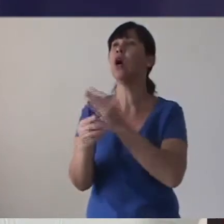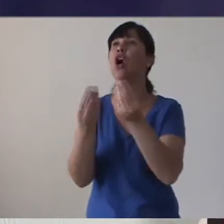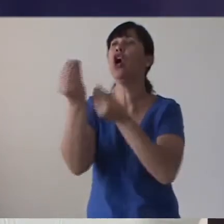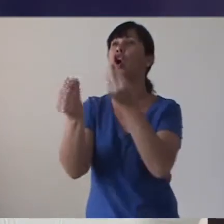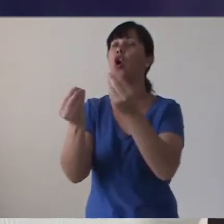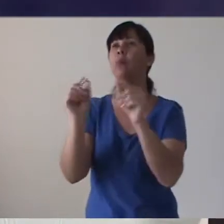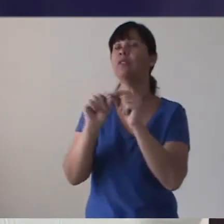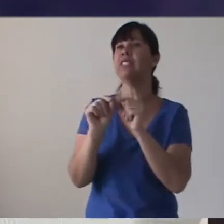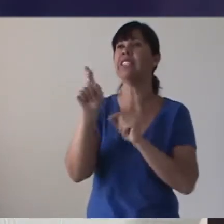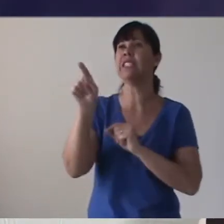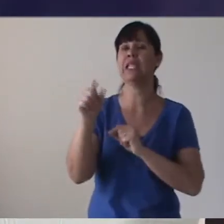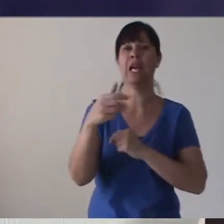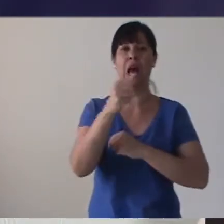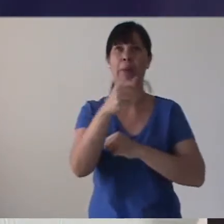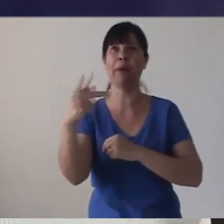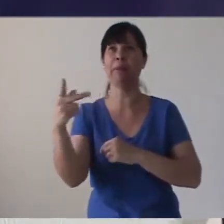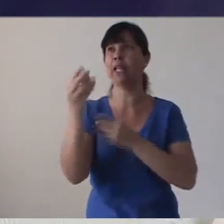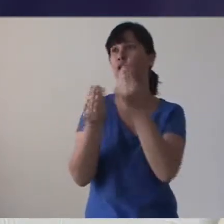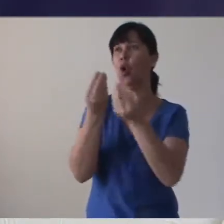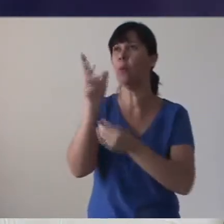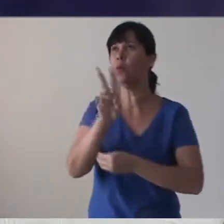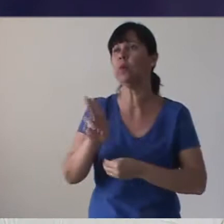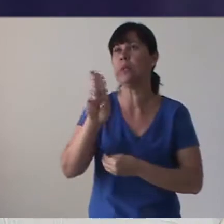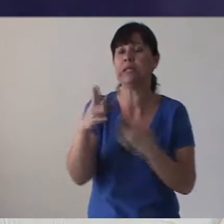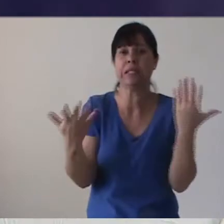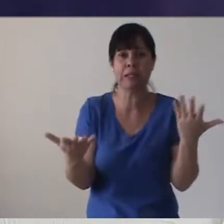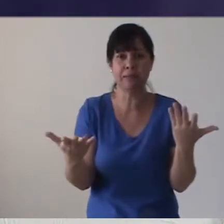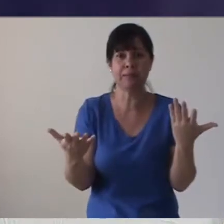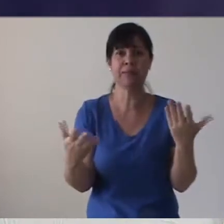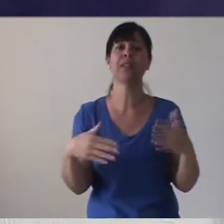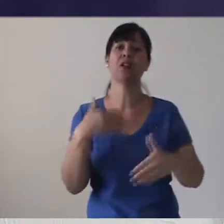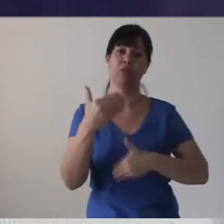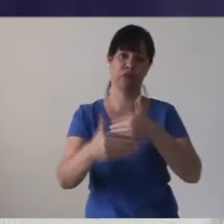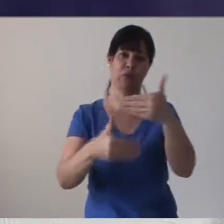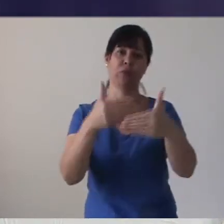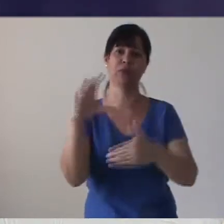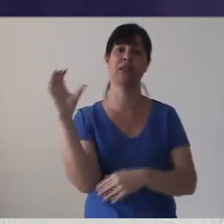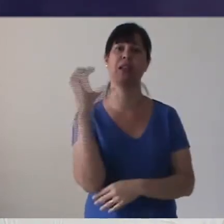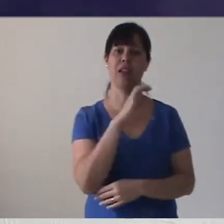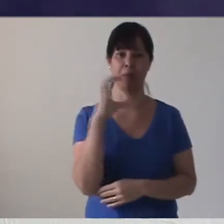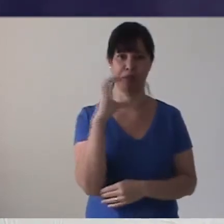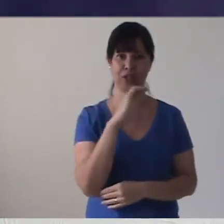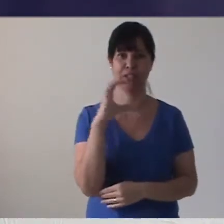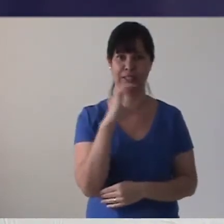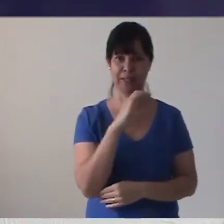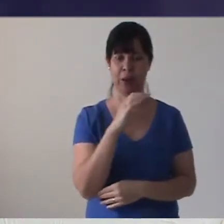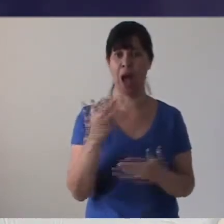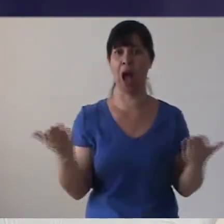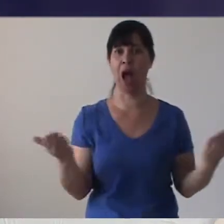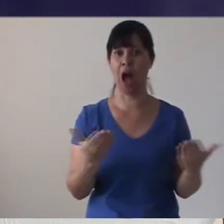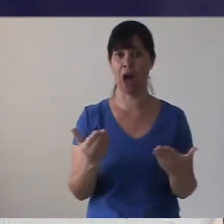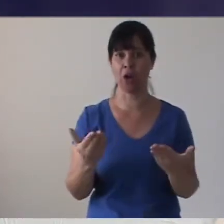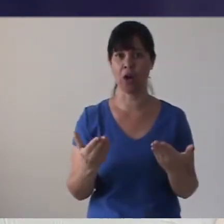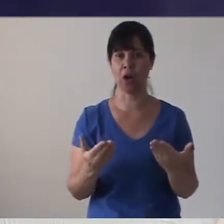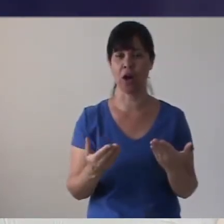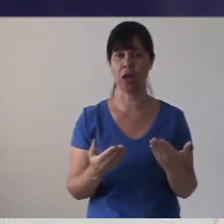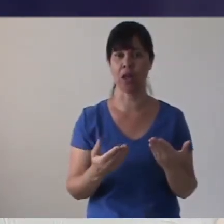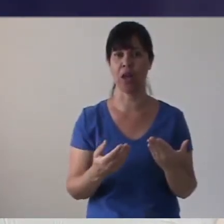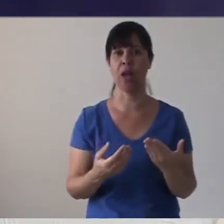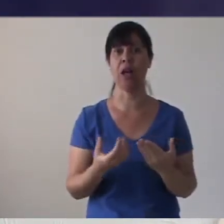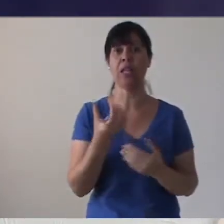aplicativo, né? Então, assim, foi um processo realmente emergencial. Agora, segundo